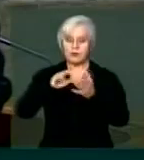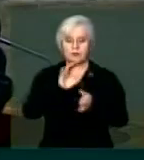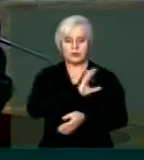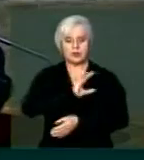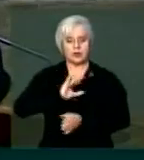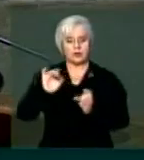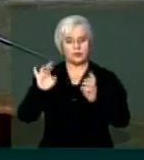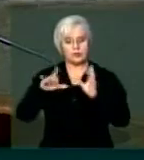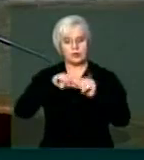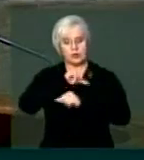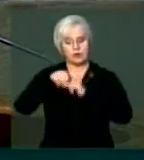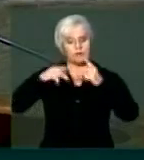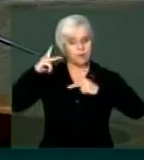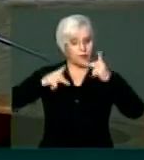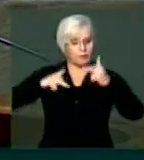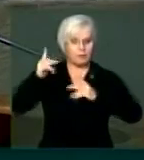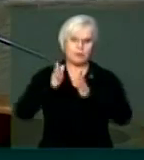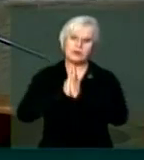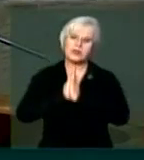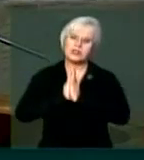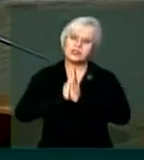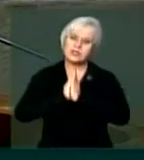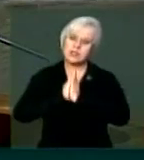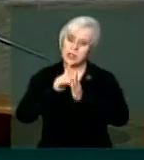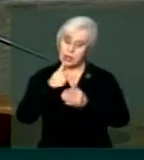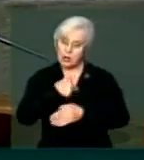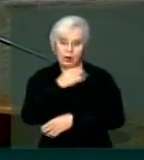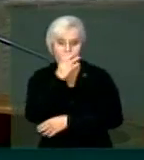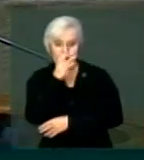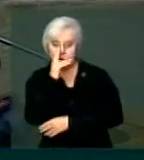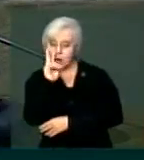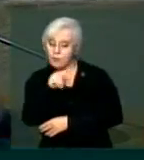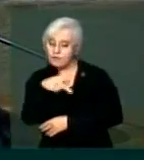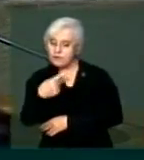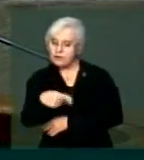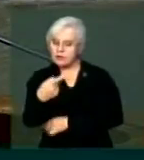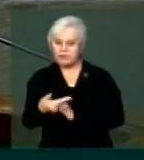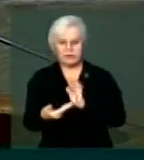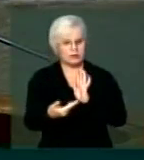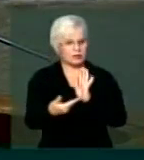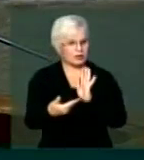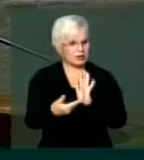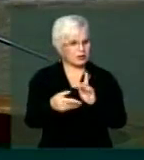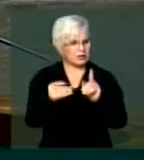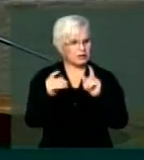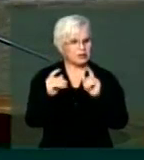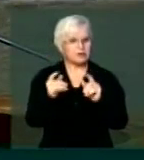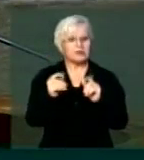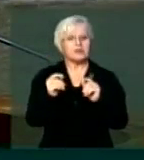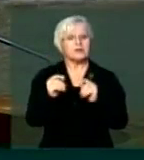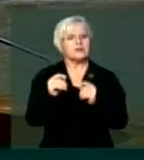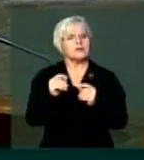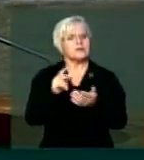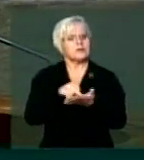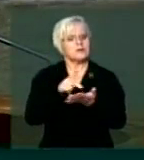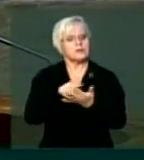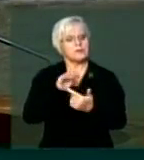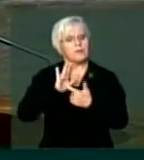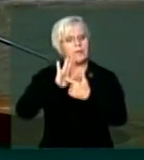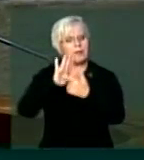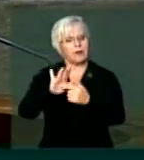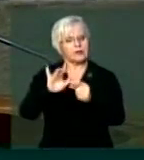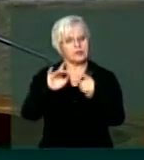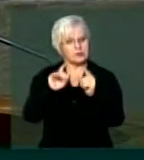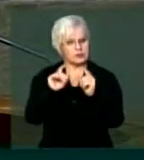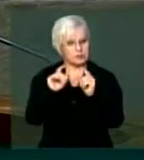Política eu quero dizer que o que eu assisti nessa casa foi, na verdade, uma demonstração